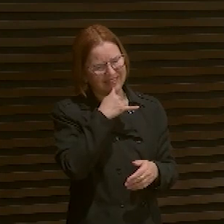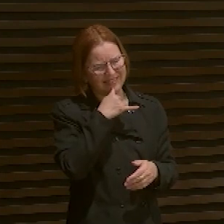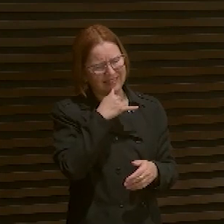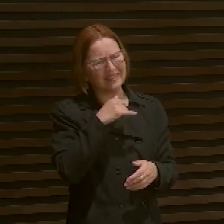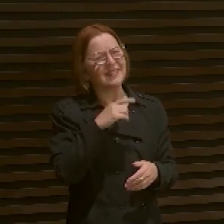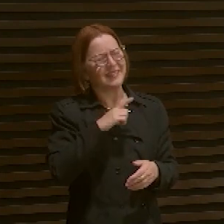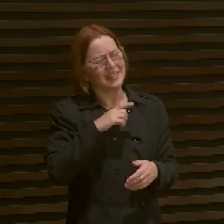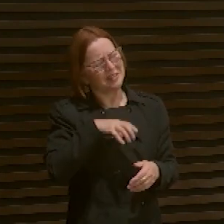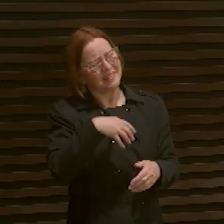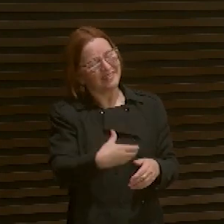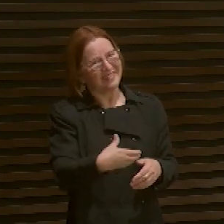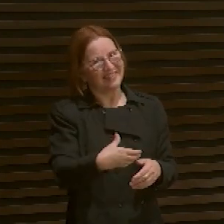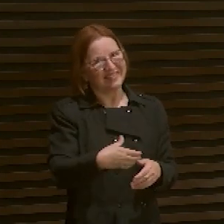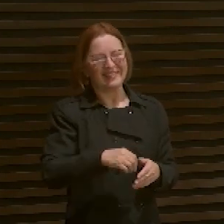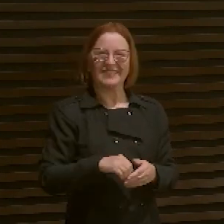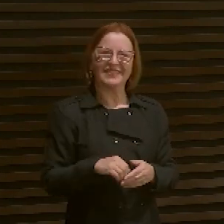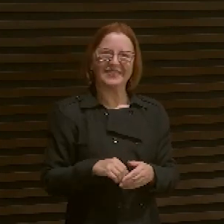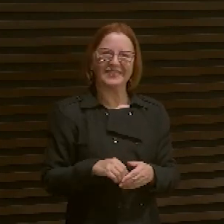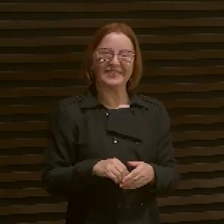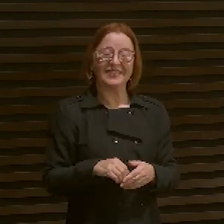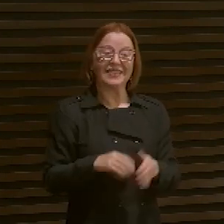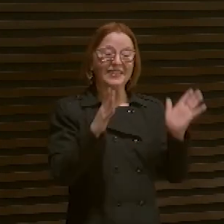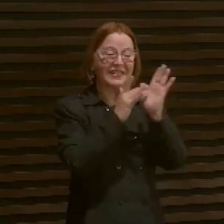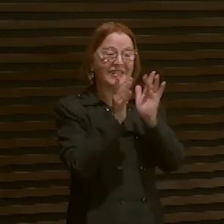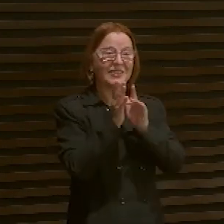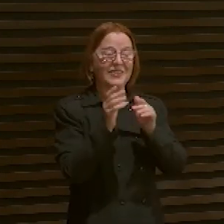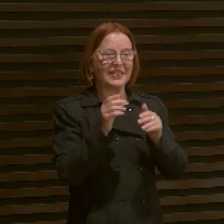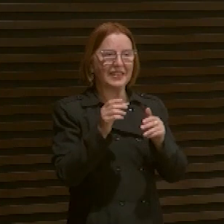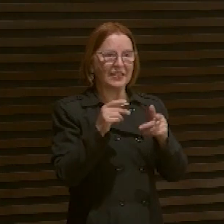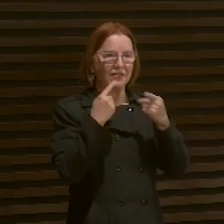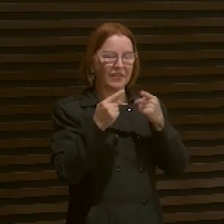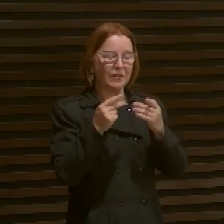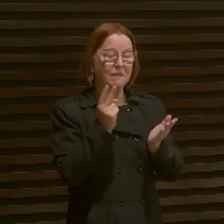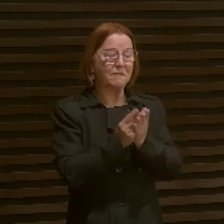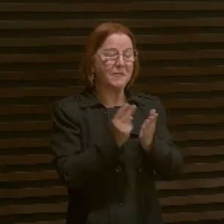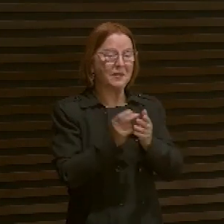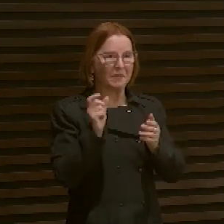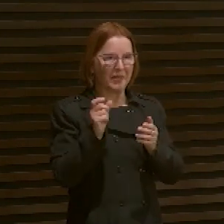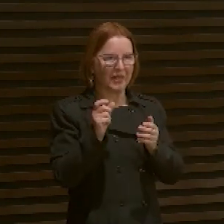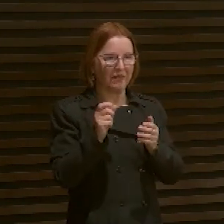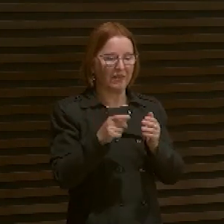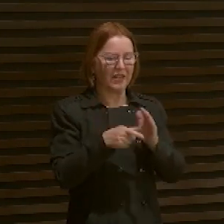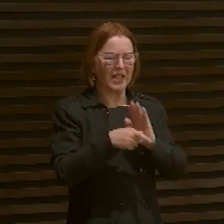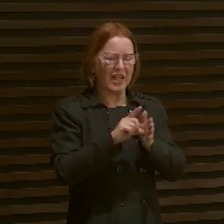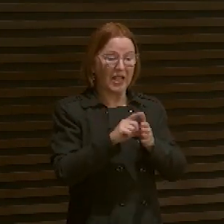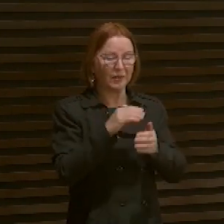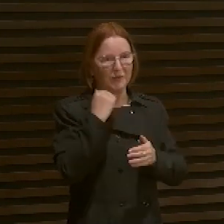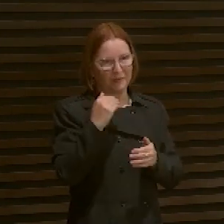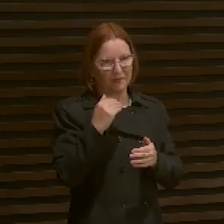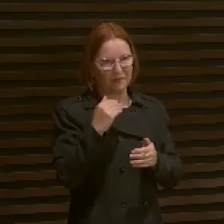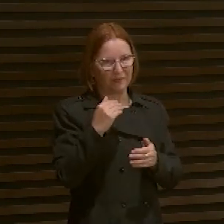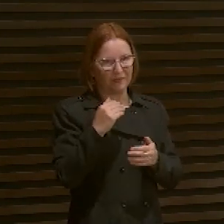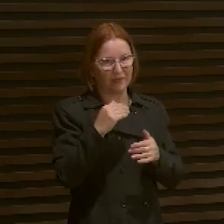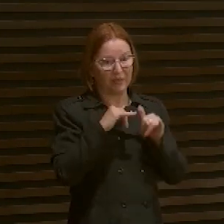ânimo. Ele disse essa mesma palavra um pouquinho antes de morrer, lá na ceia, vocês lembram? Diz assim, no mundo vocês